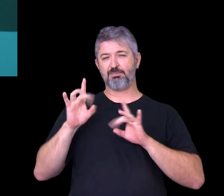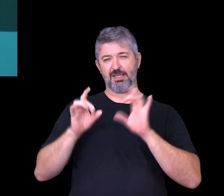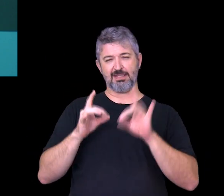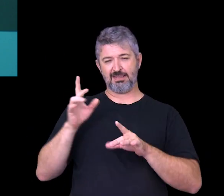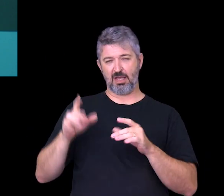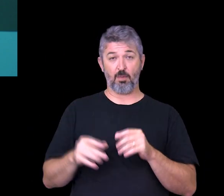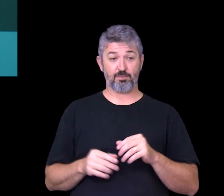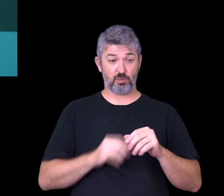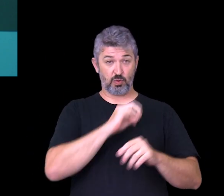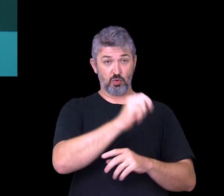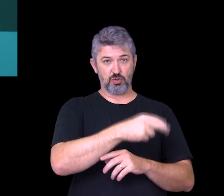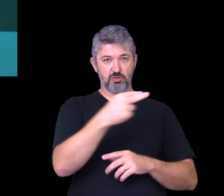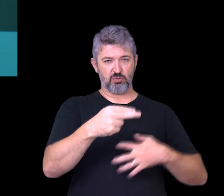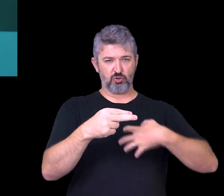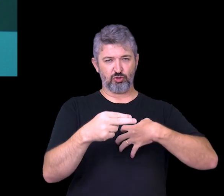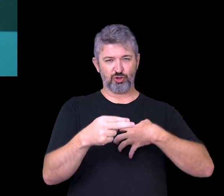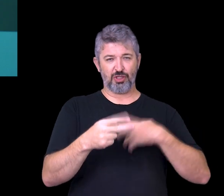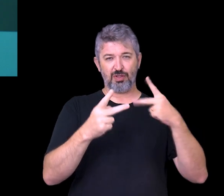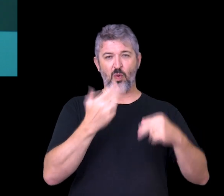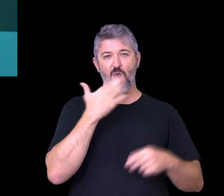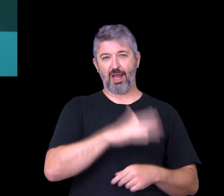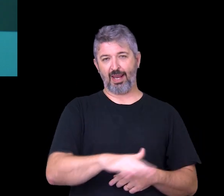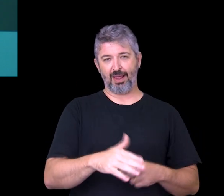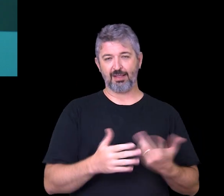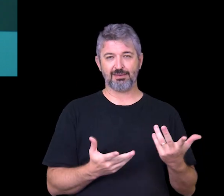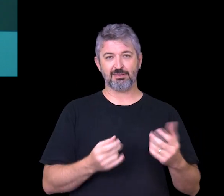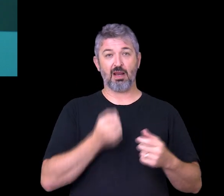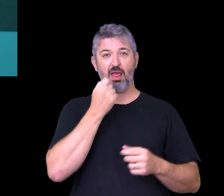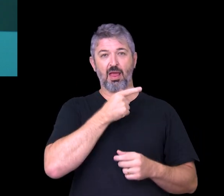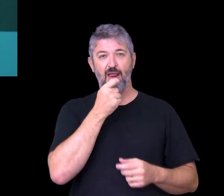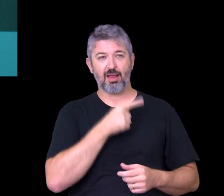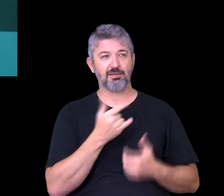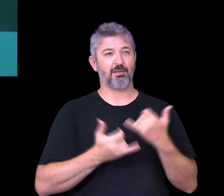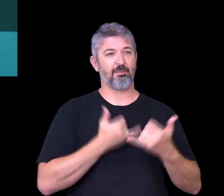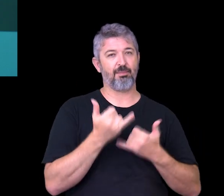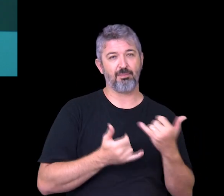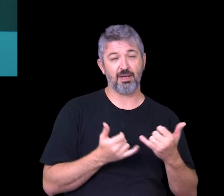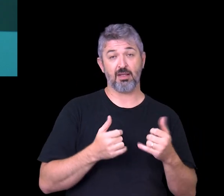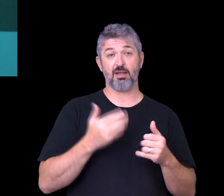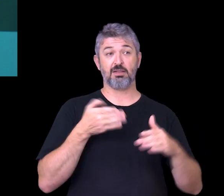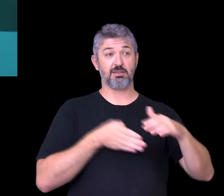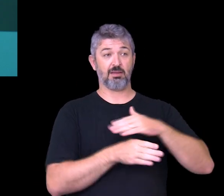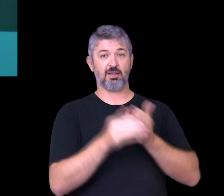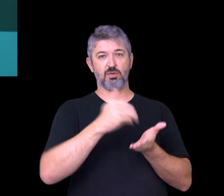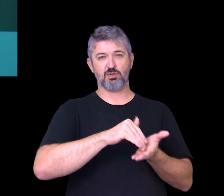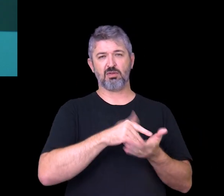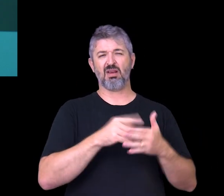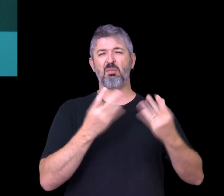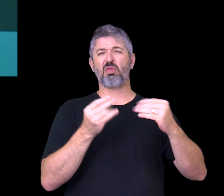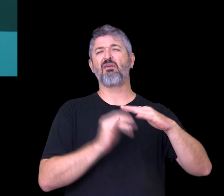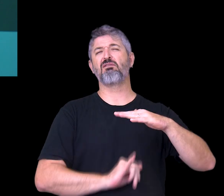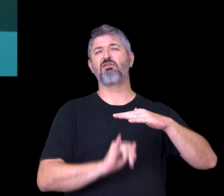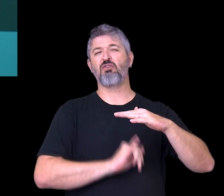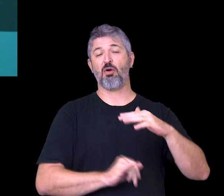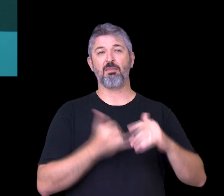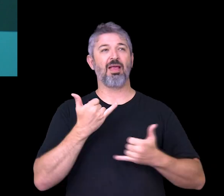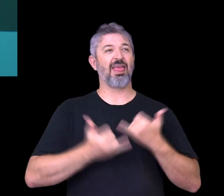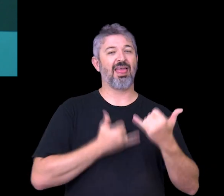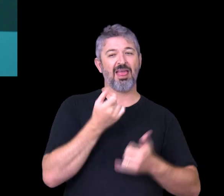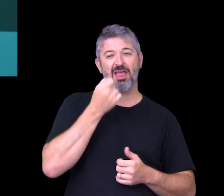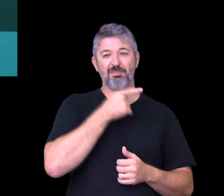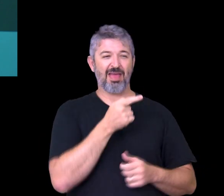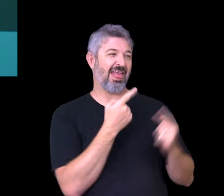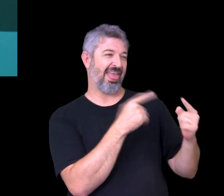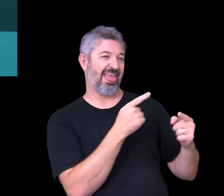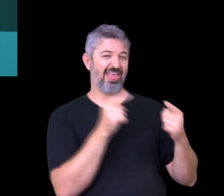com seu jeito de menino, era muito engraçado, a gente chegava no escritório, porque era totalmente informal, e as brincadeiras e tal, o gênio